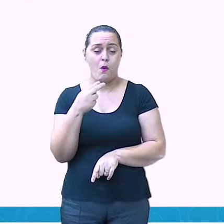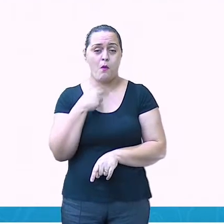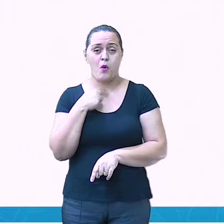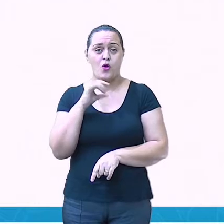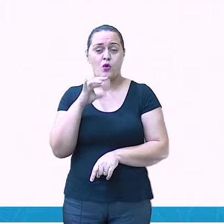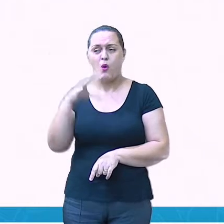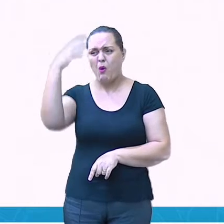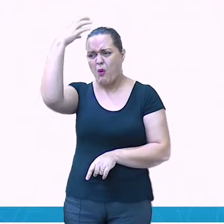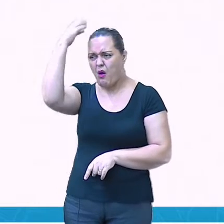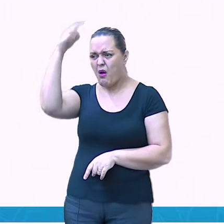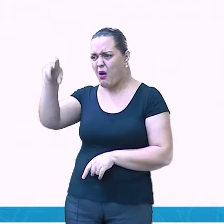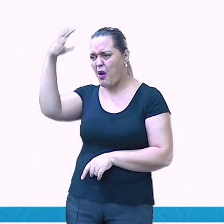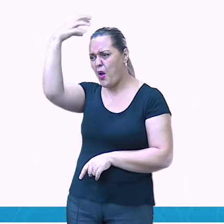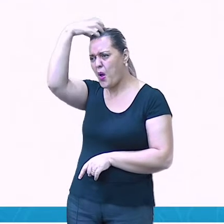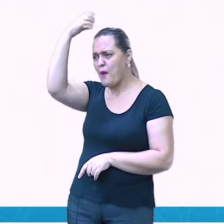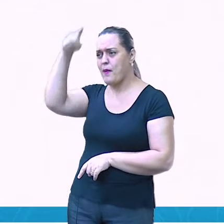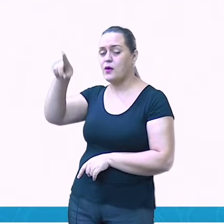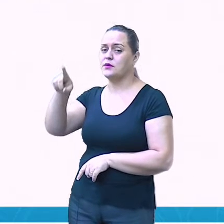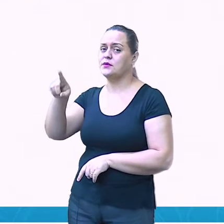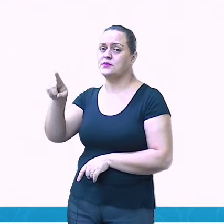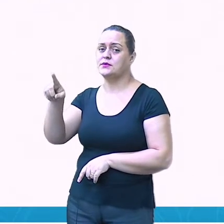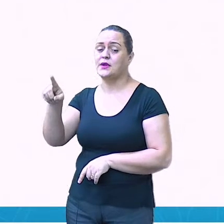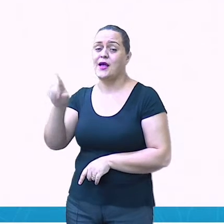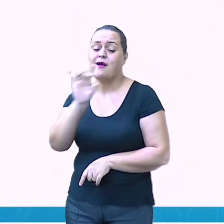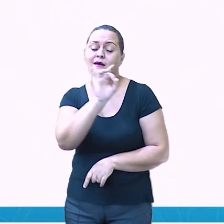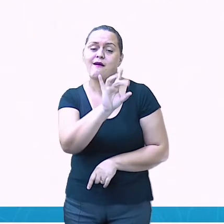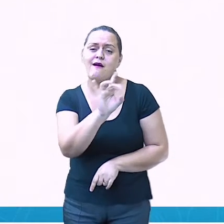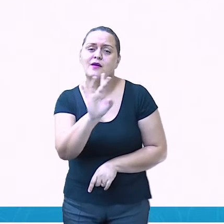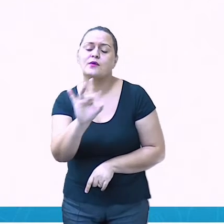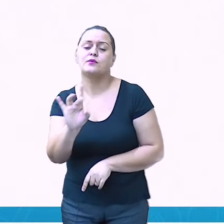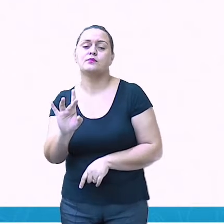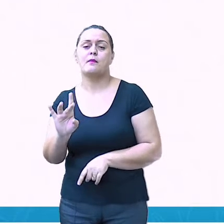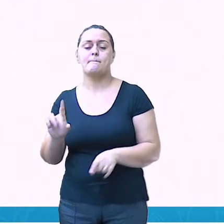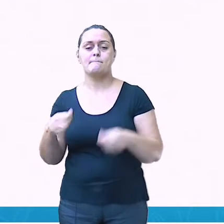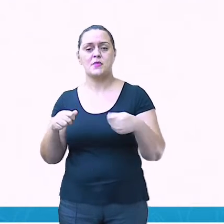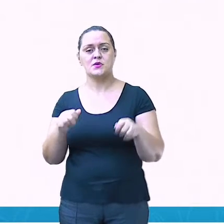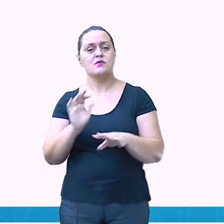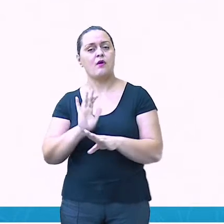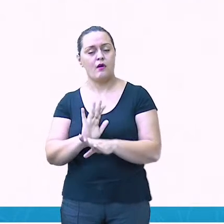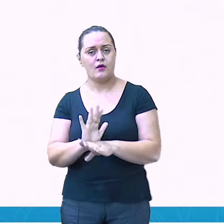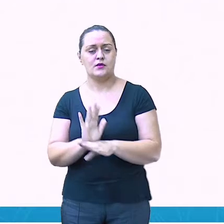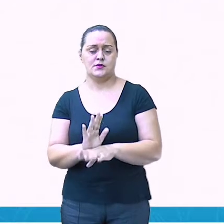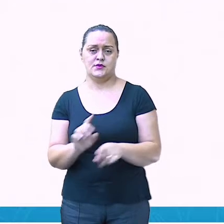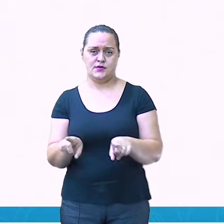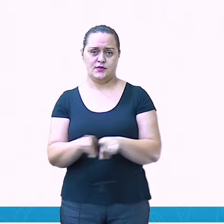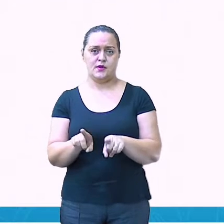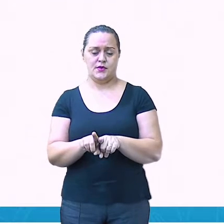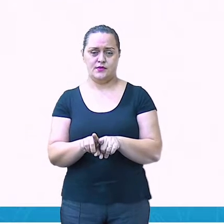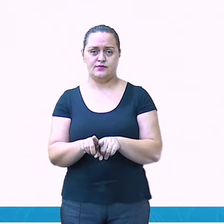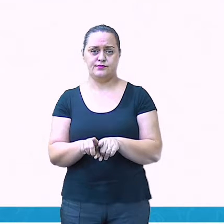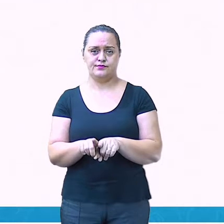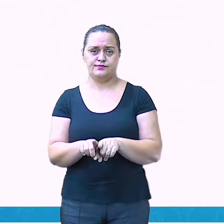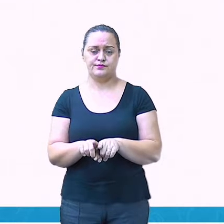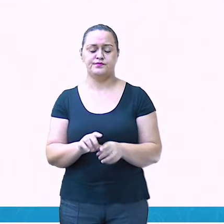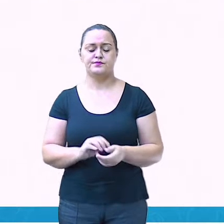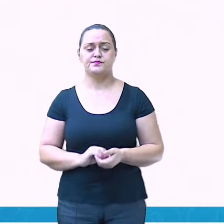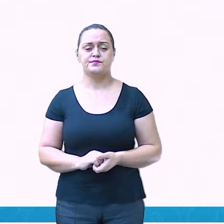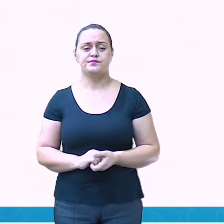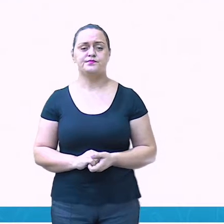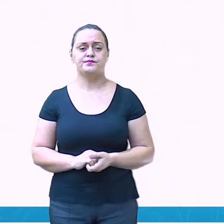fazer nossa parte na questão dessa poluição. Bom, uma das maneiras que a gente